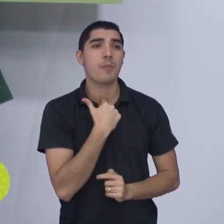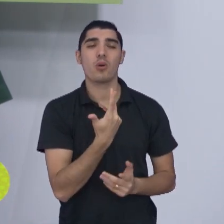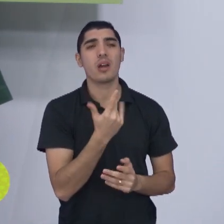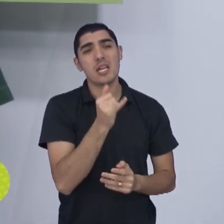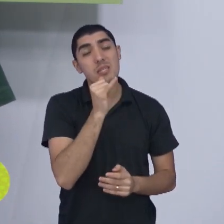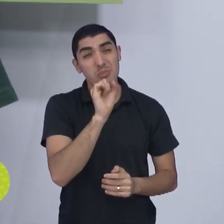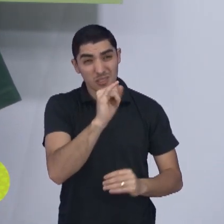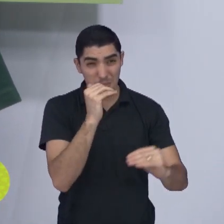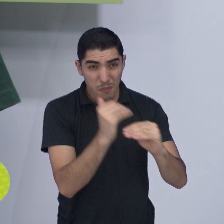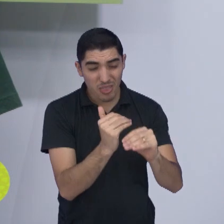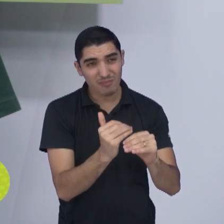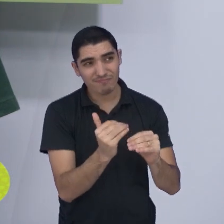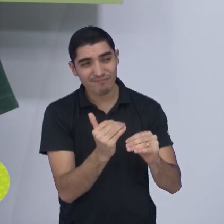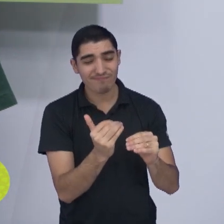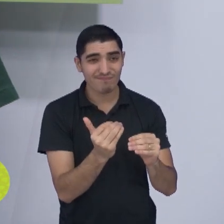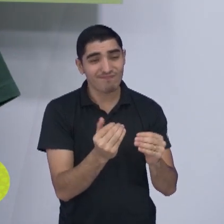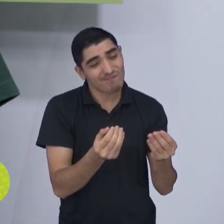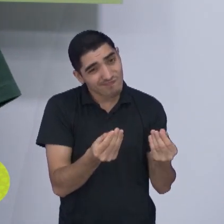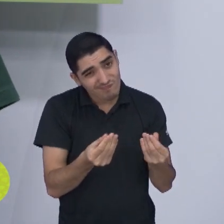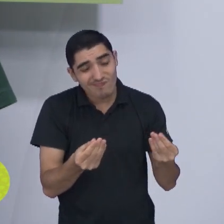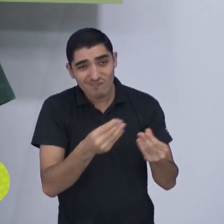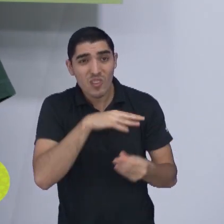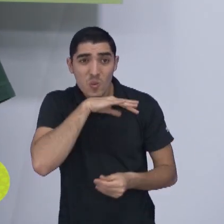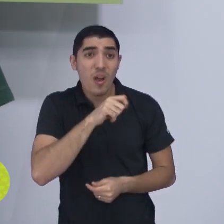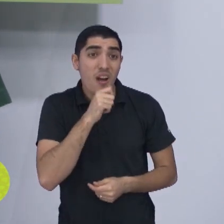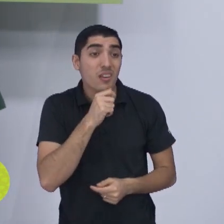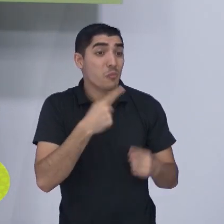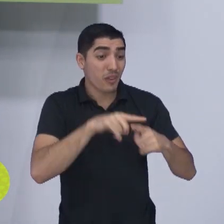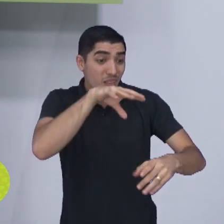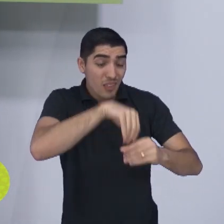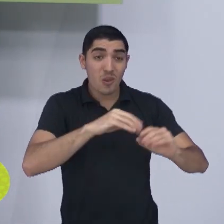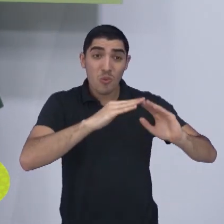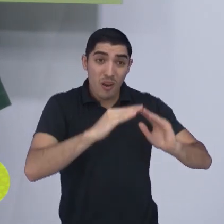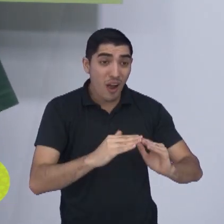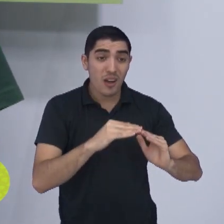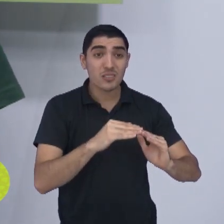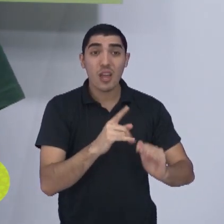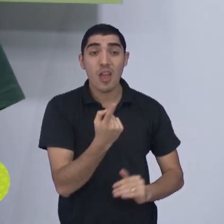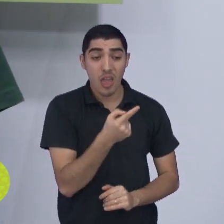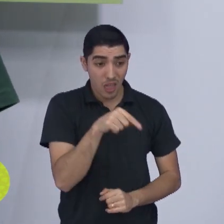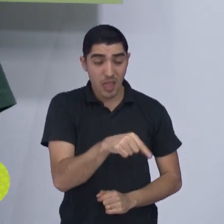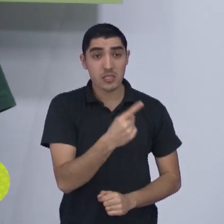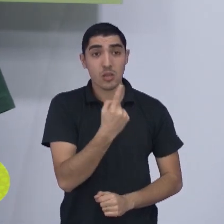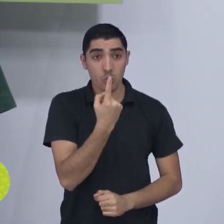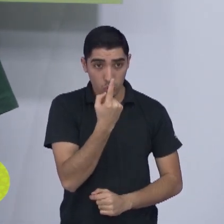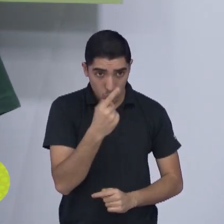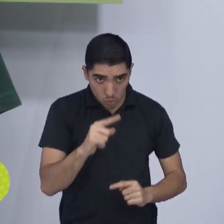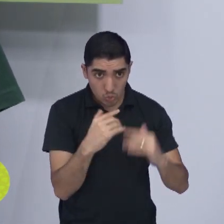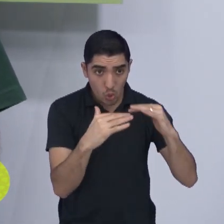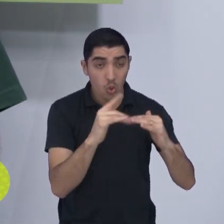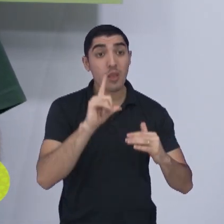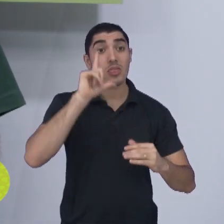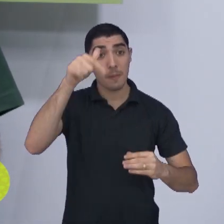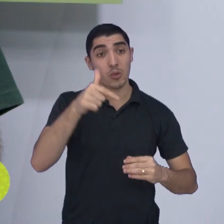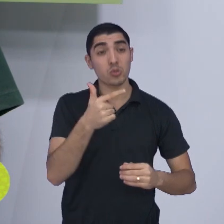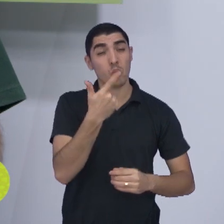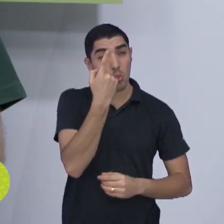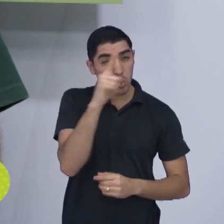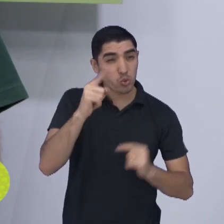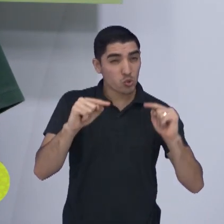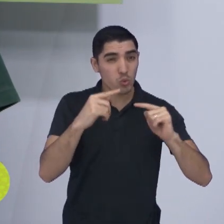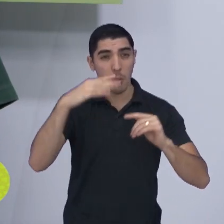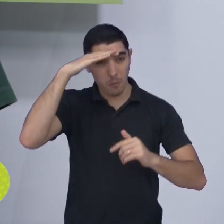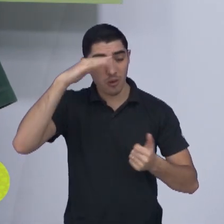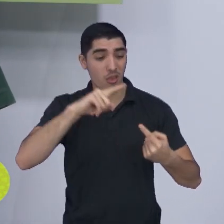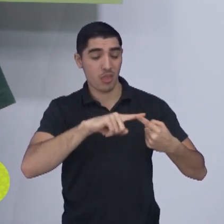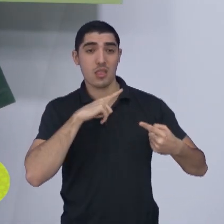ruim, porque o São José já perdeu vários pontos em casa e tem só esse e o jogo contra o Pouso Alegre em casa. Os outros 3 são Costa Rica, Inter